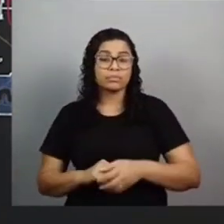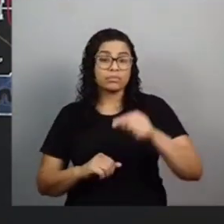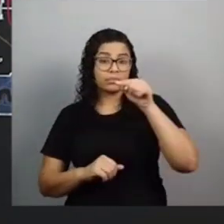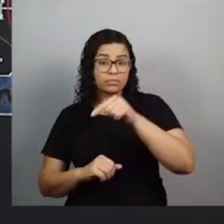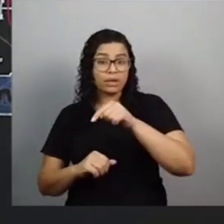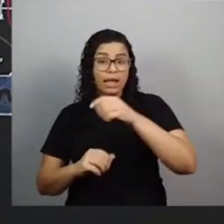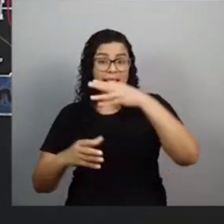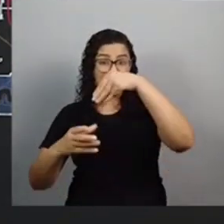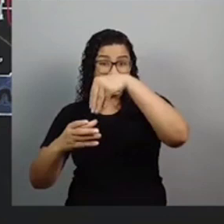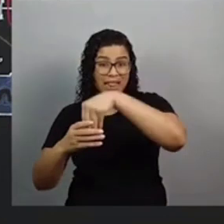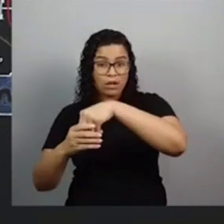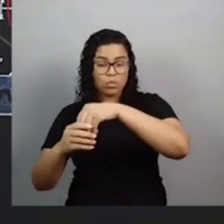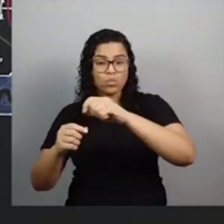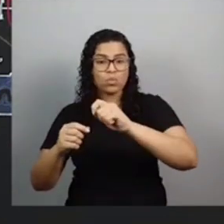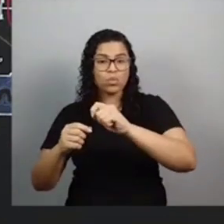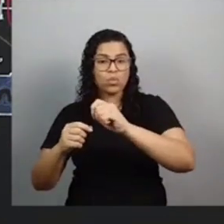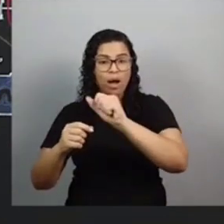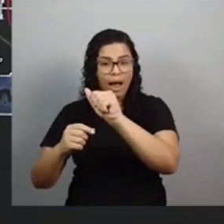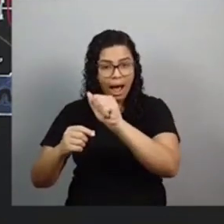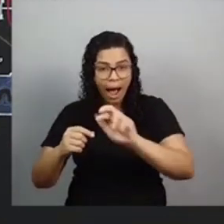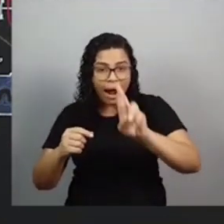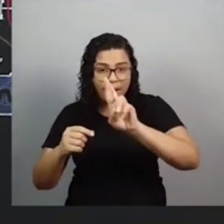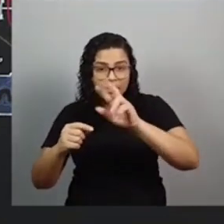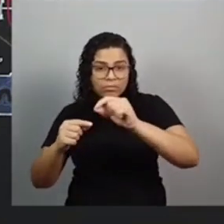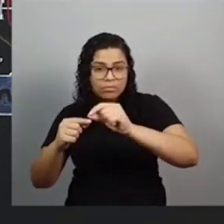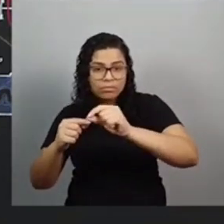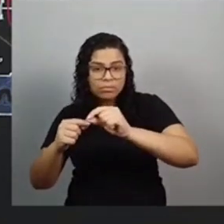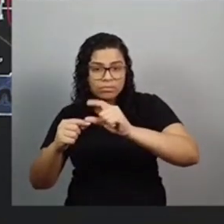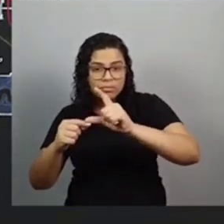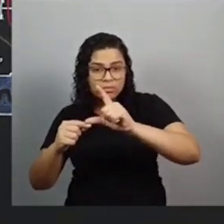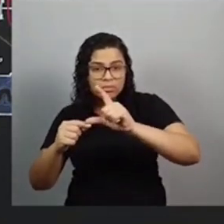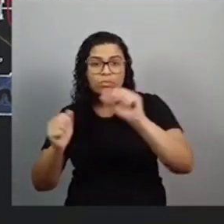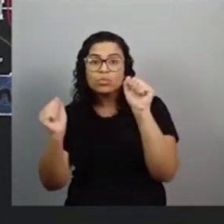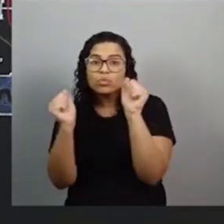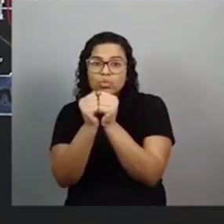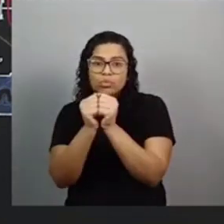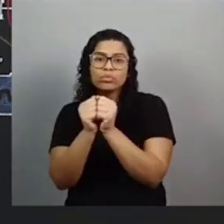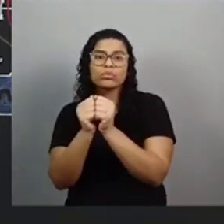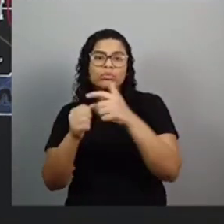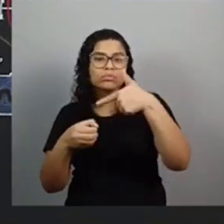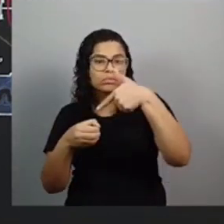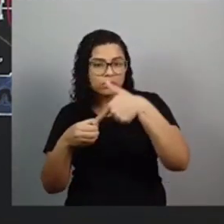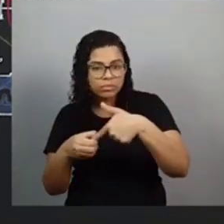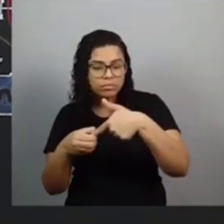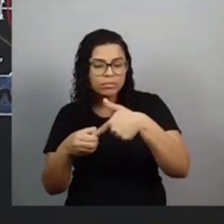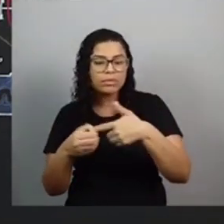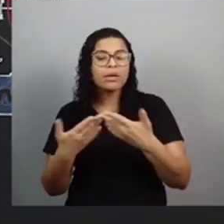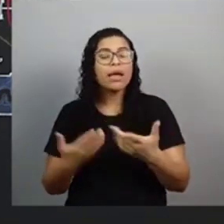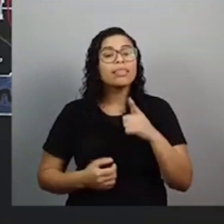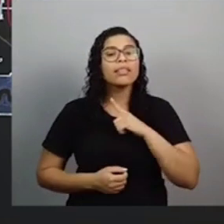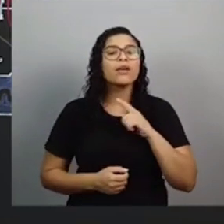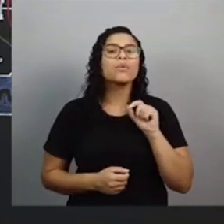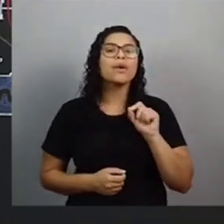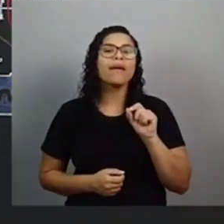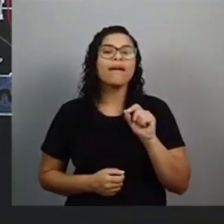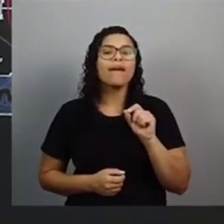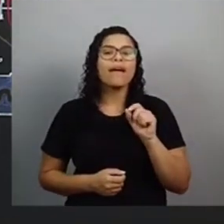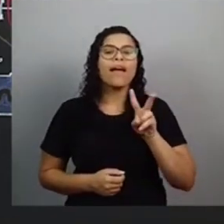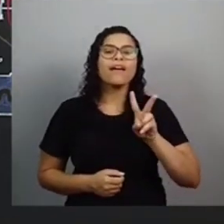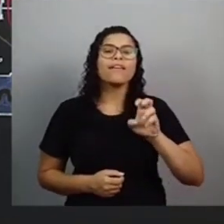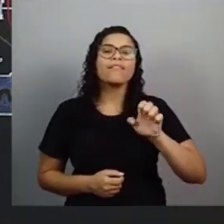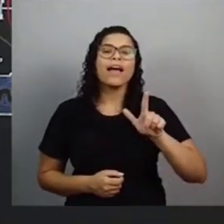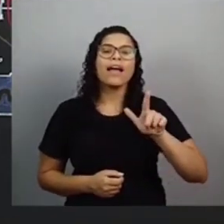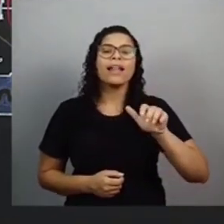motor, entra o oxigênio, o ar e entra o combustível. E aí eu vou ter uma vela, já ouviu falar? A vela